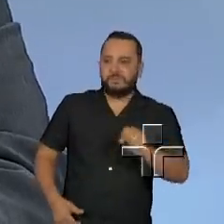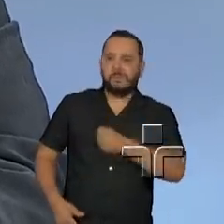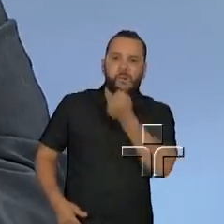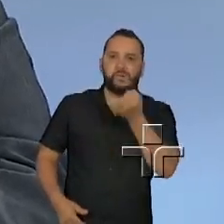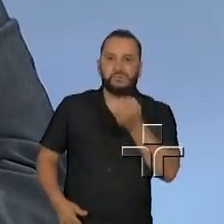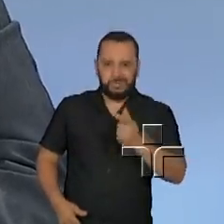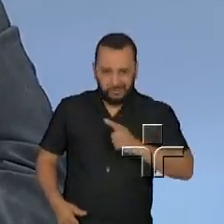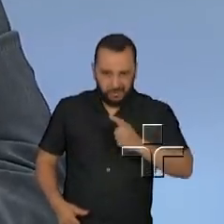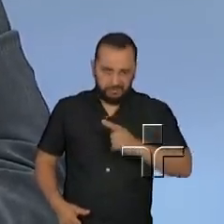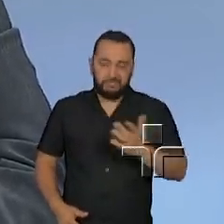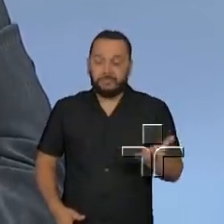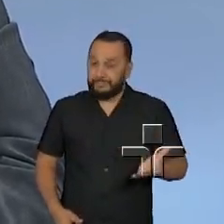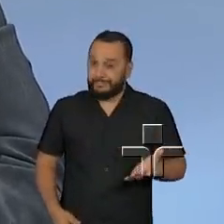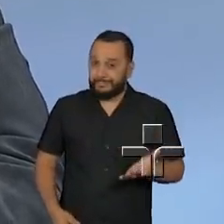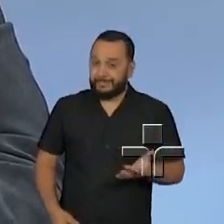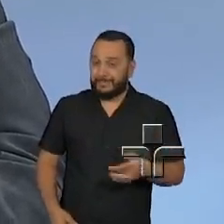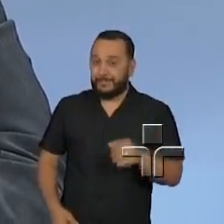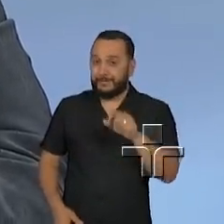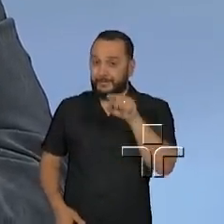Num cenário assim,